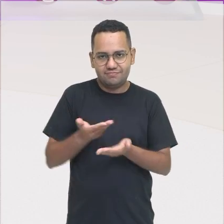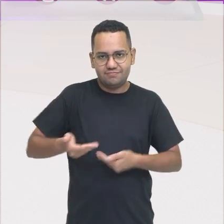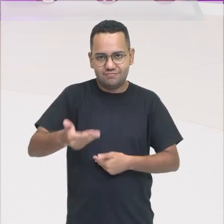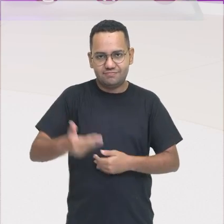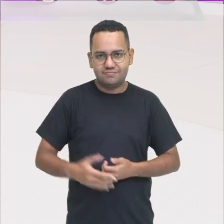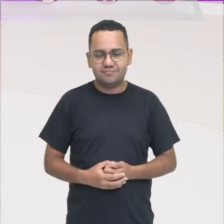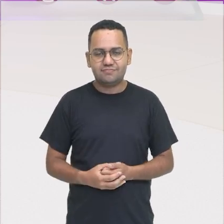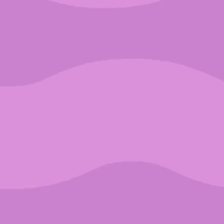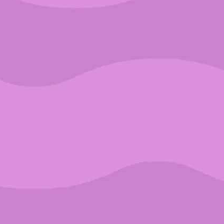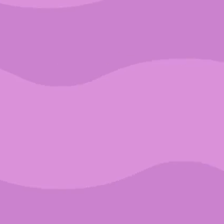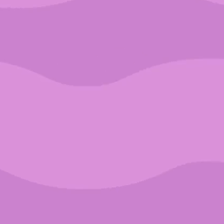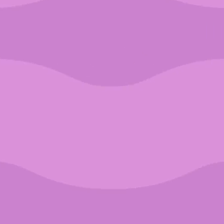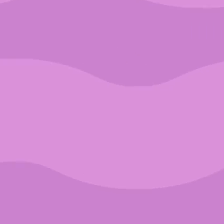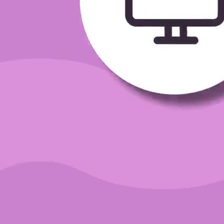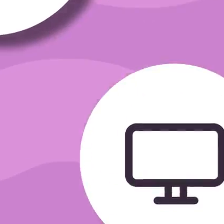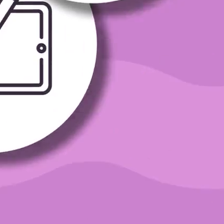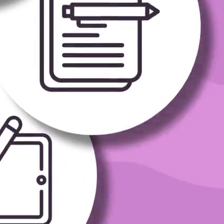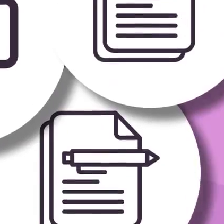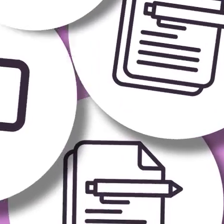unidade